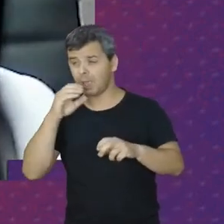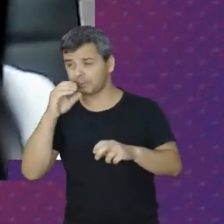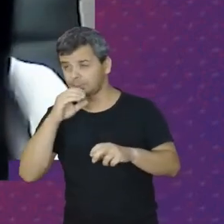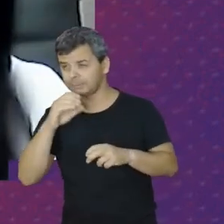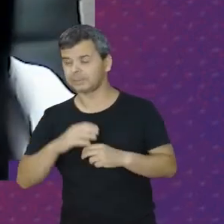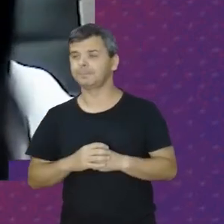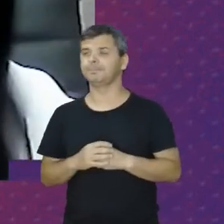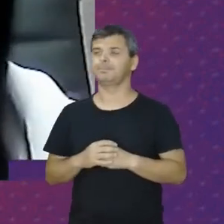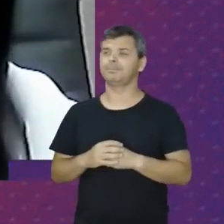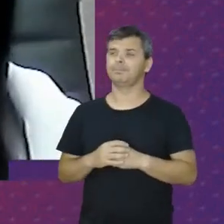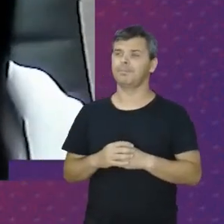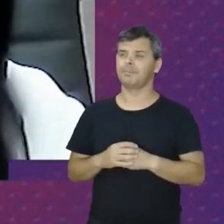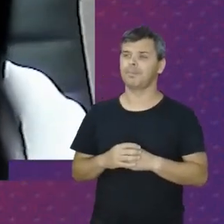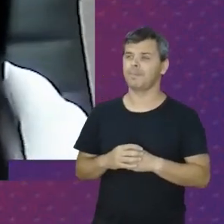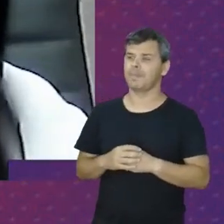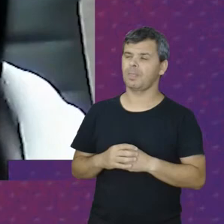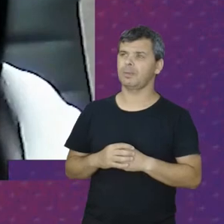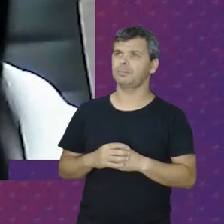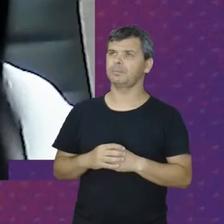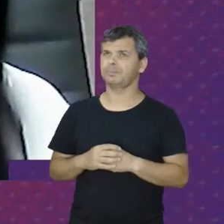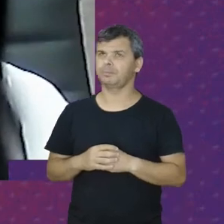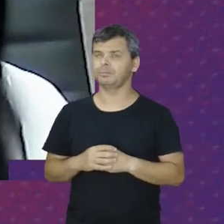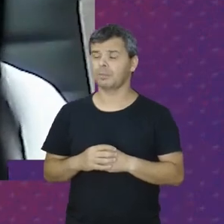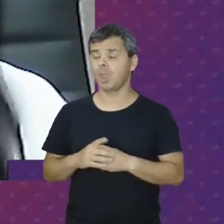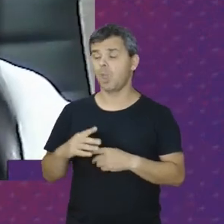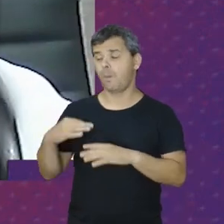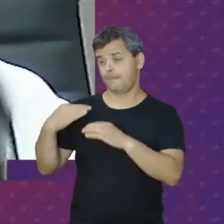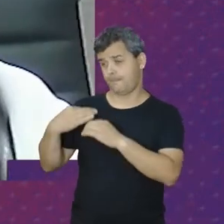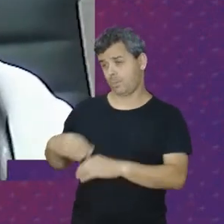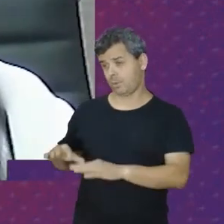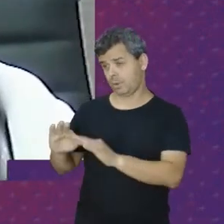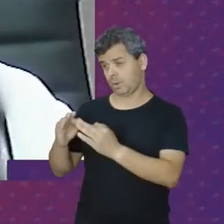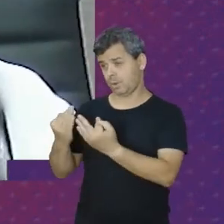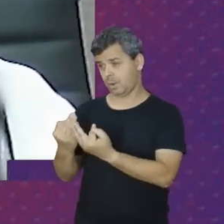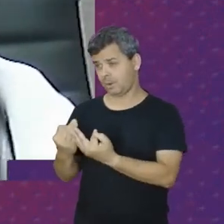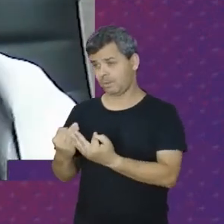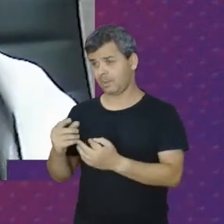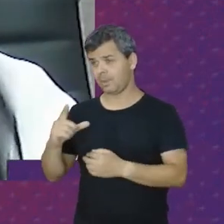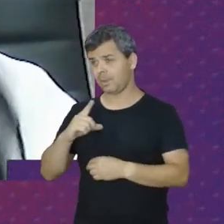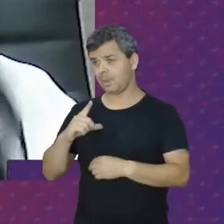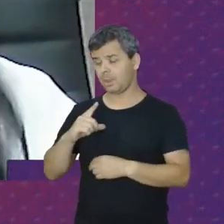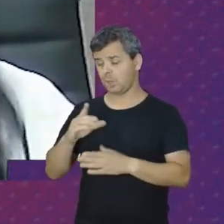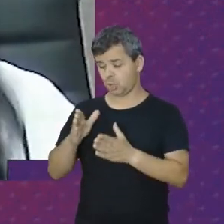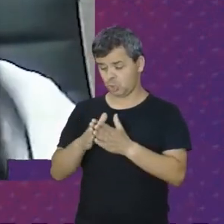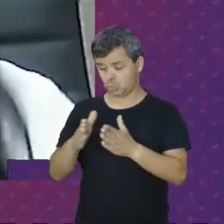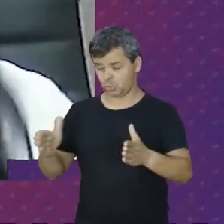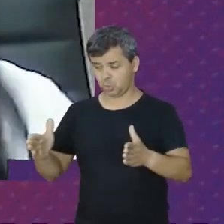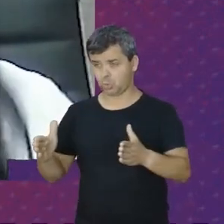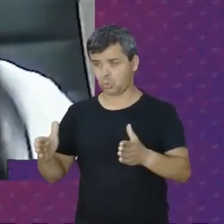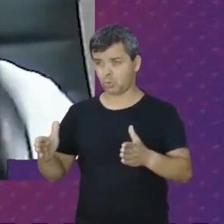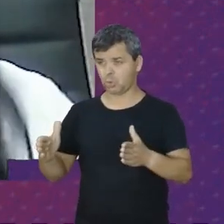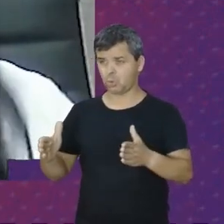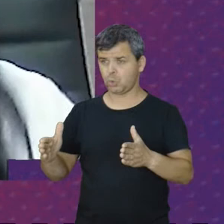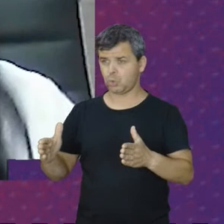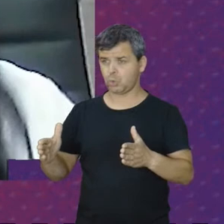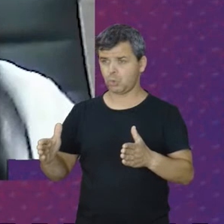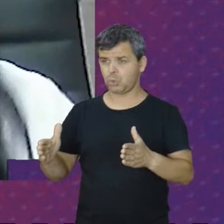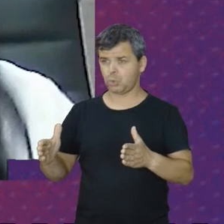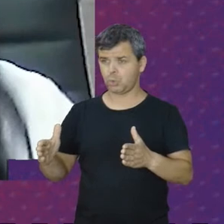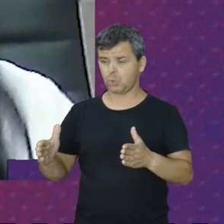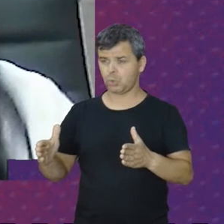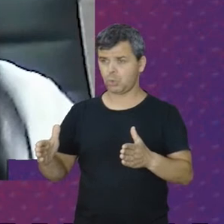tempo. O Bolsa Família, ele durante o governo,